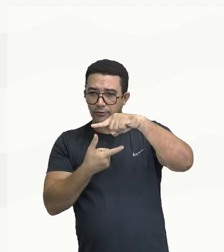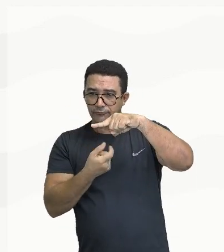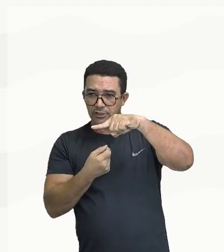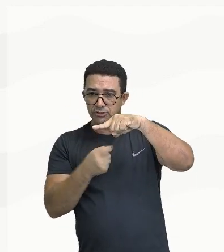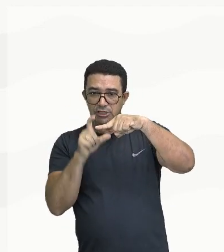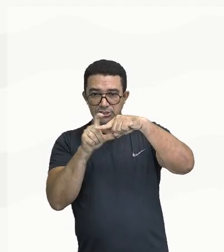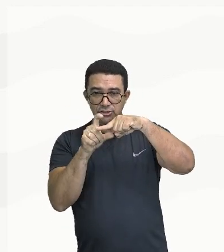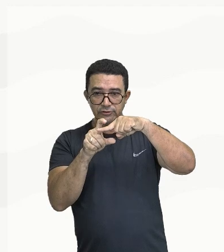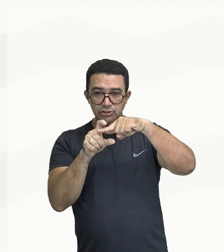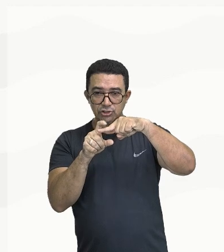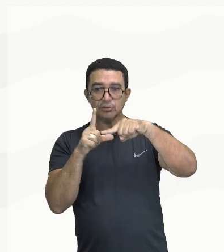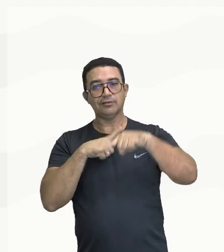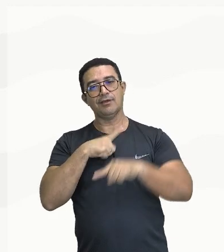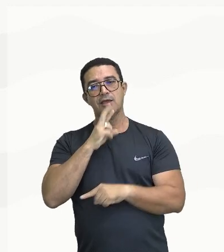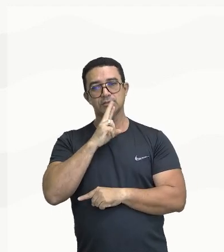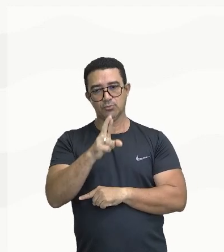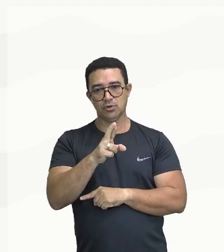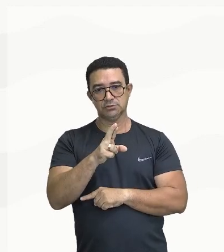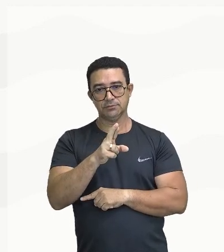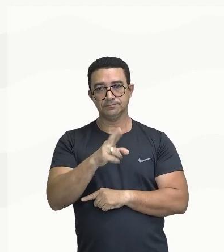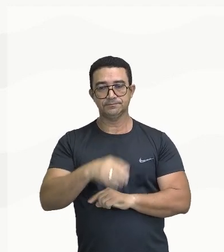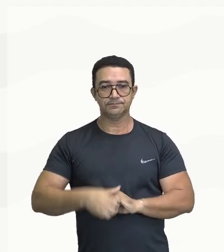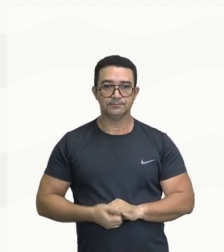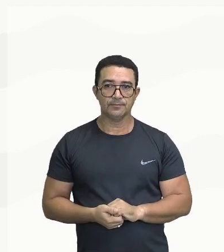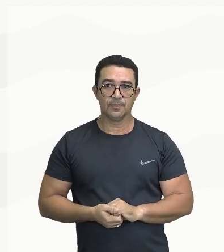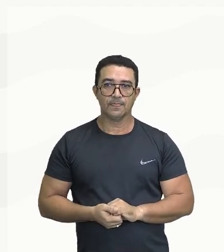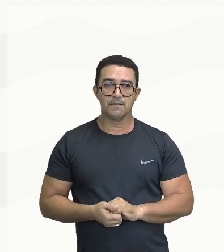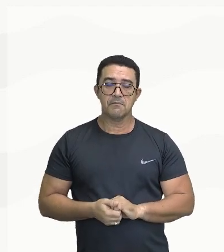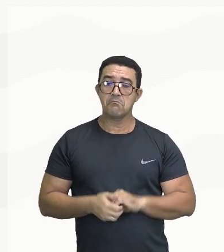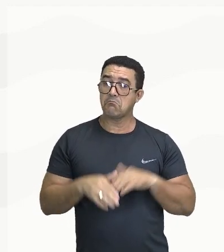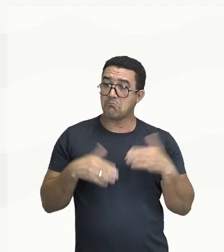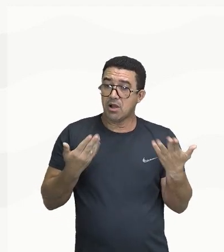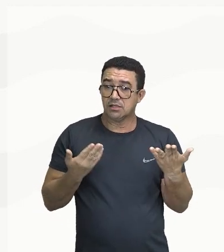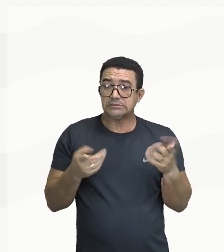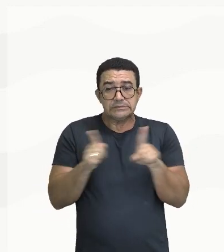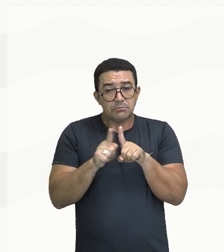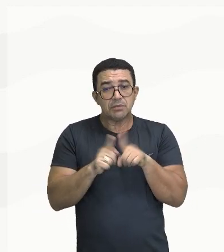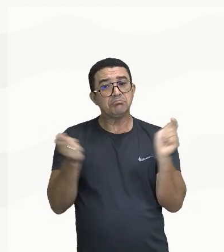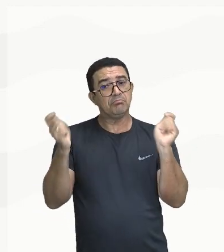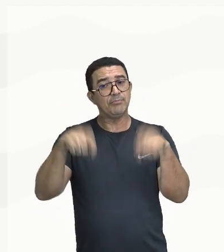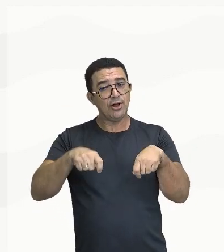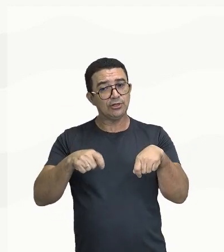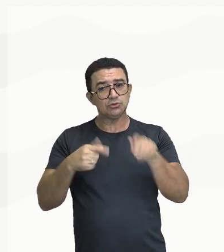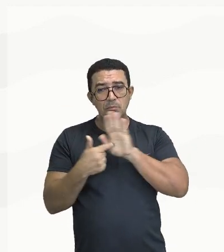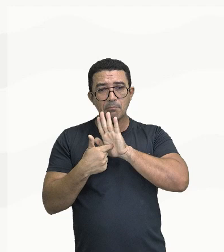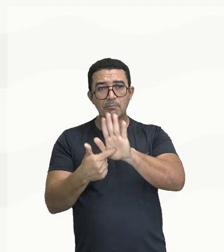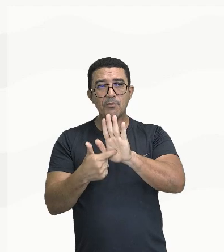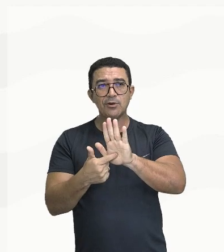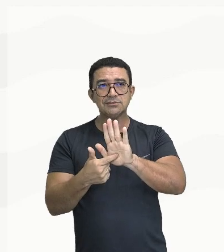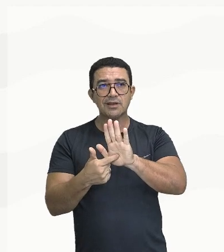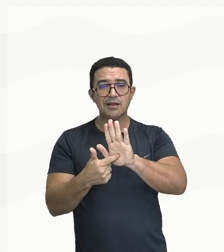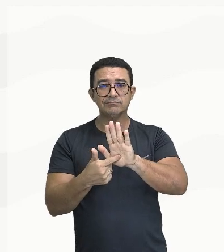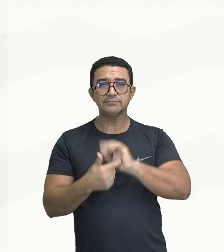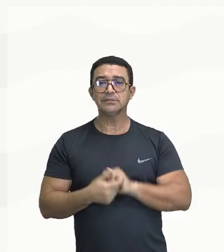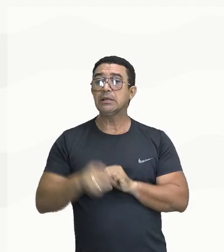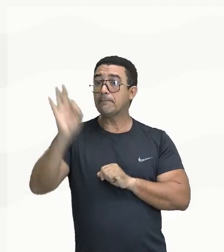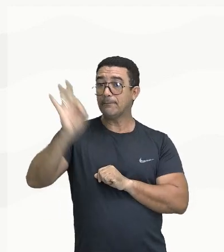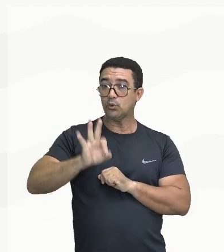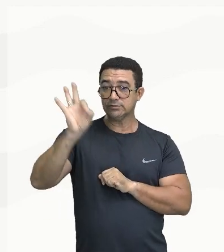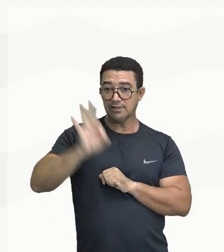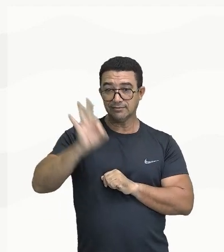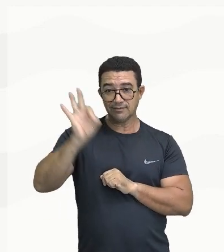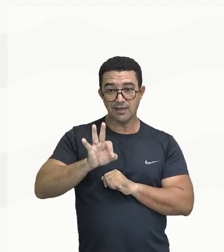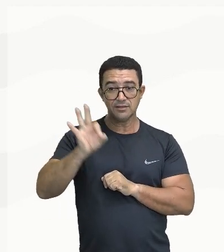vou ter um resultado. Mas eu posso expressar também em